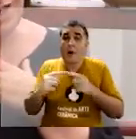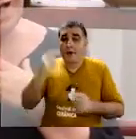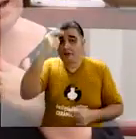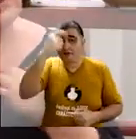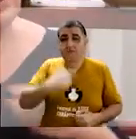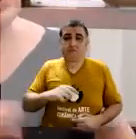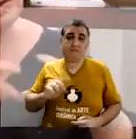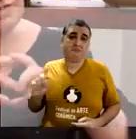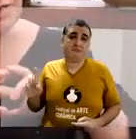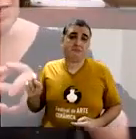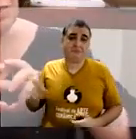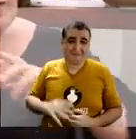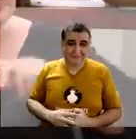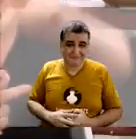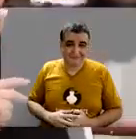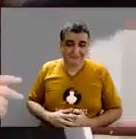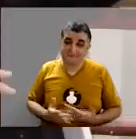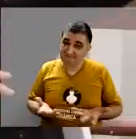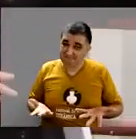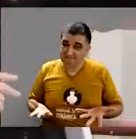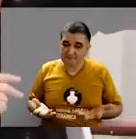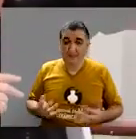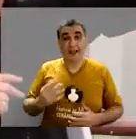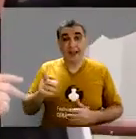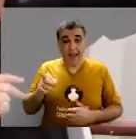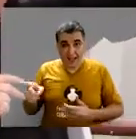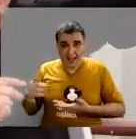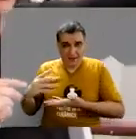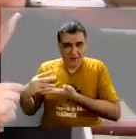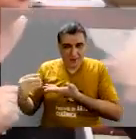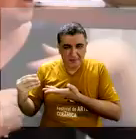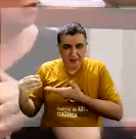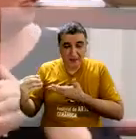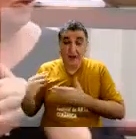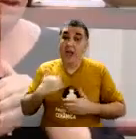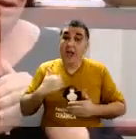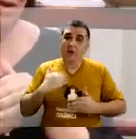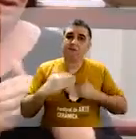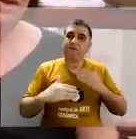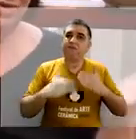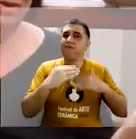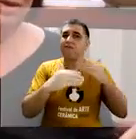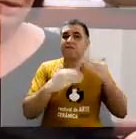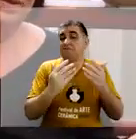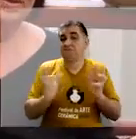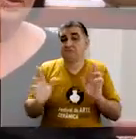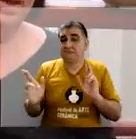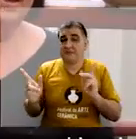faço. Até porque quando ele fizer o que eu faço, eu já estou lá na frente, fazendo outra coisa.